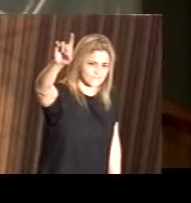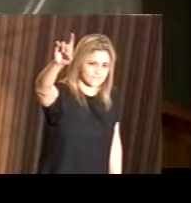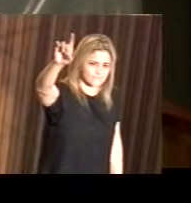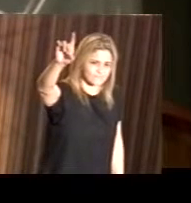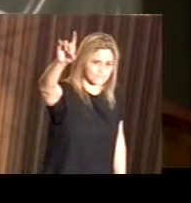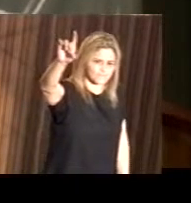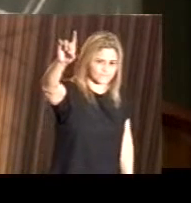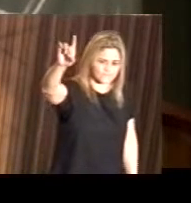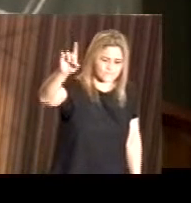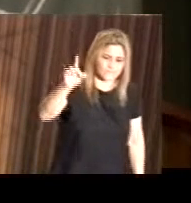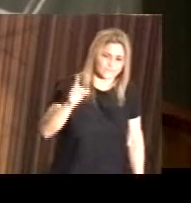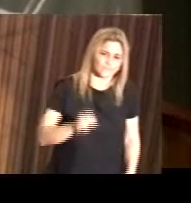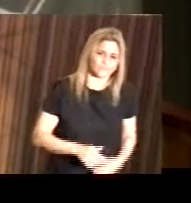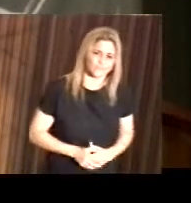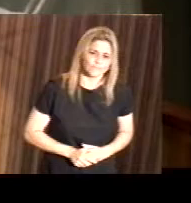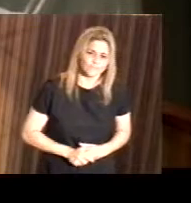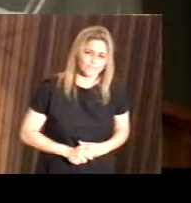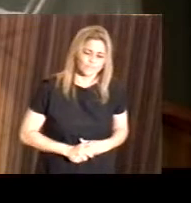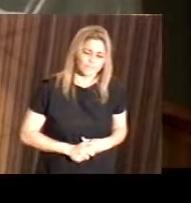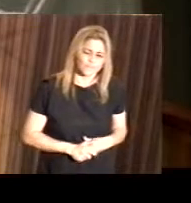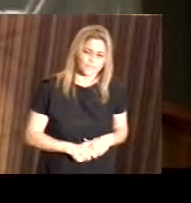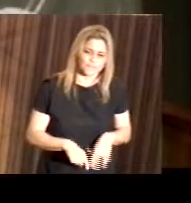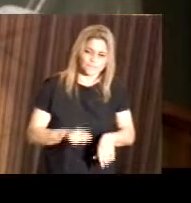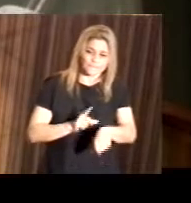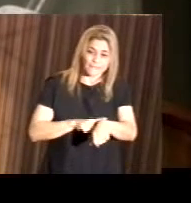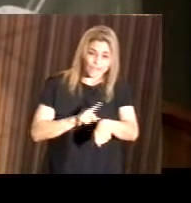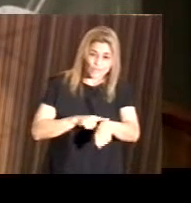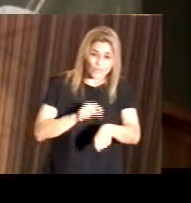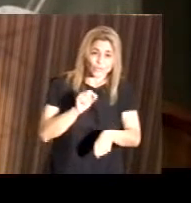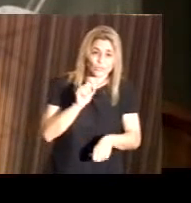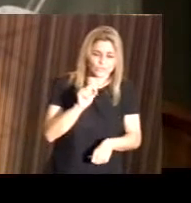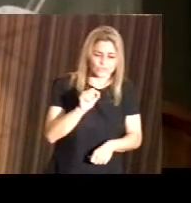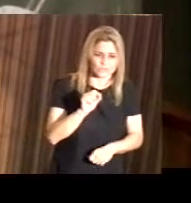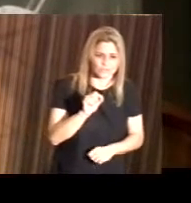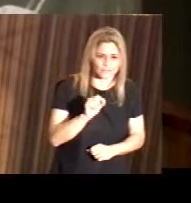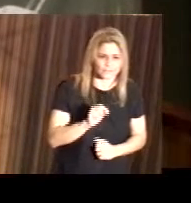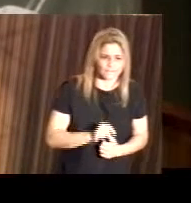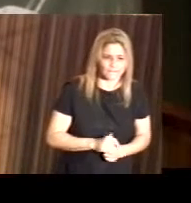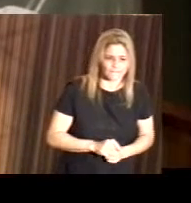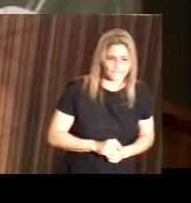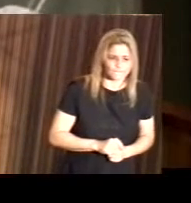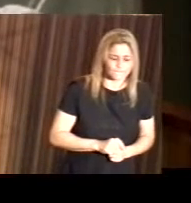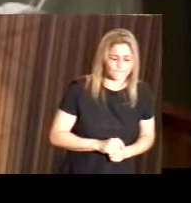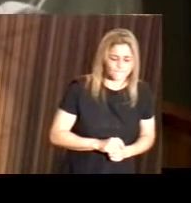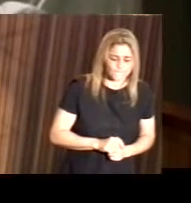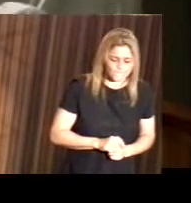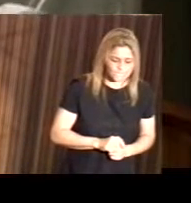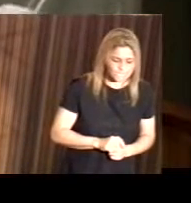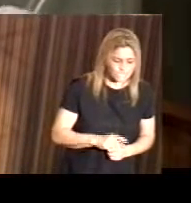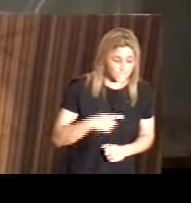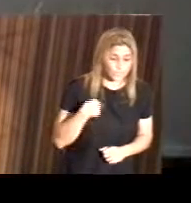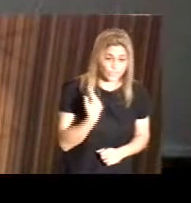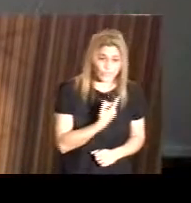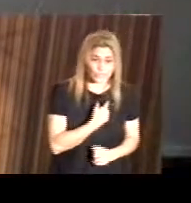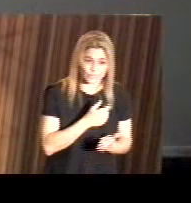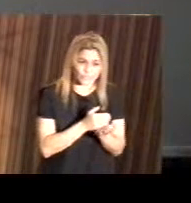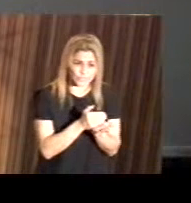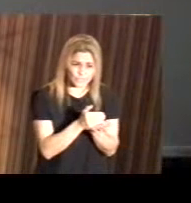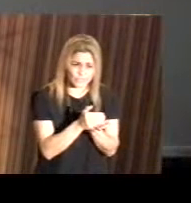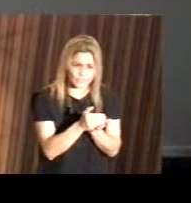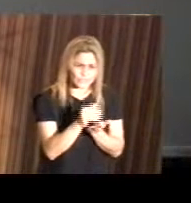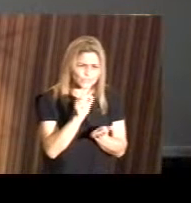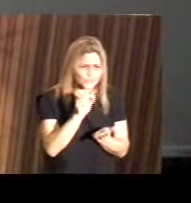E toda vez que a gente começa a namorar ou admirar